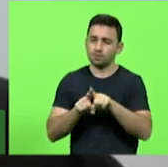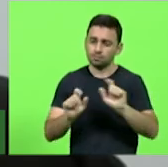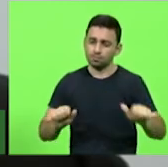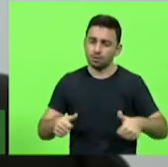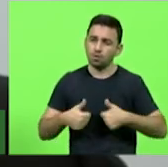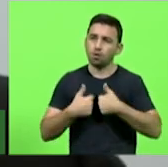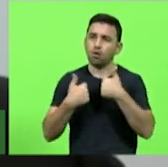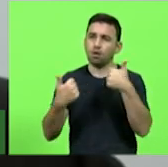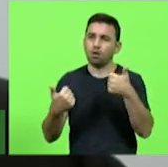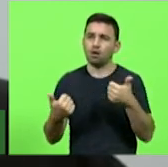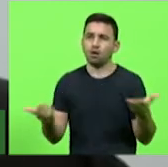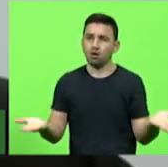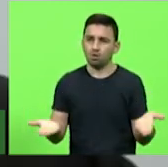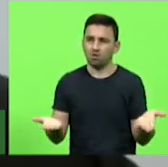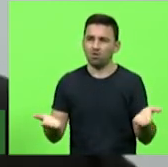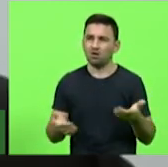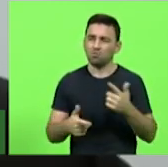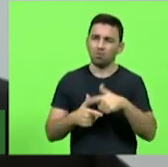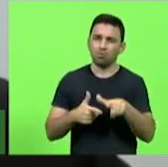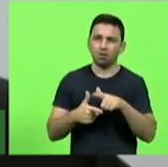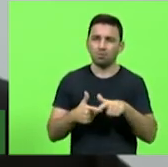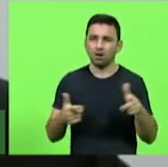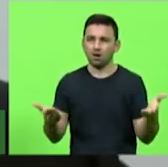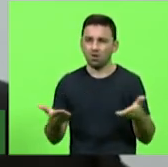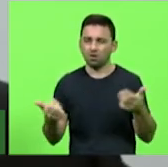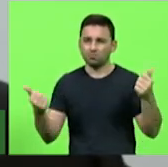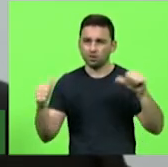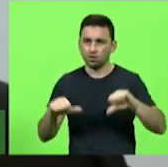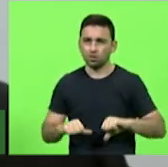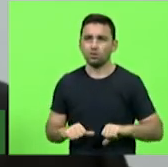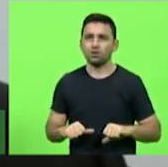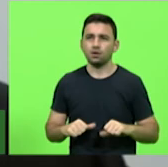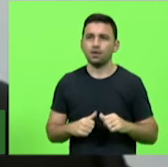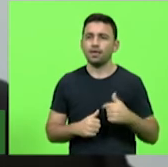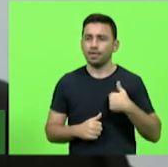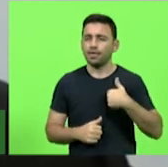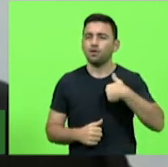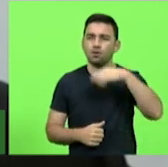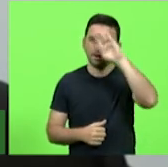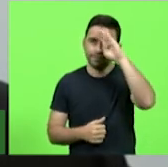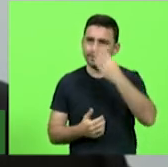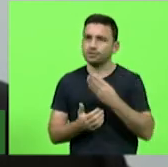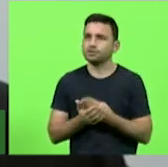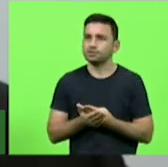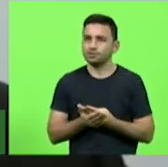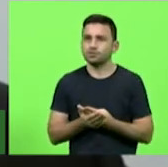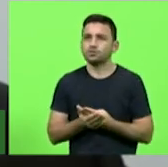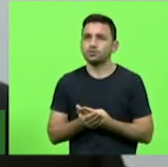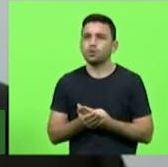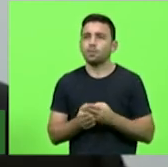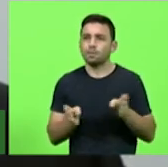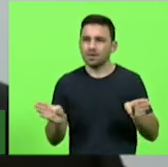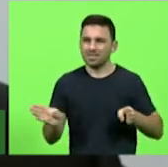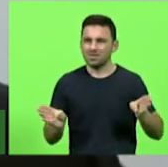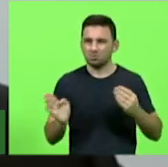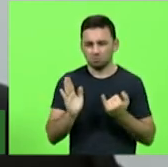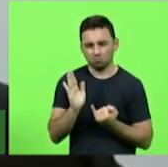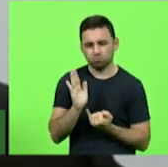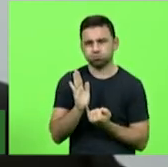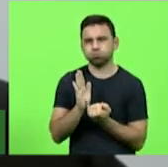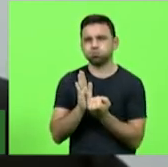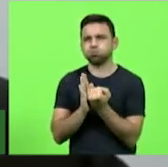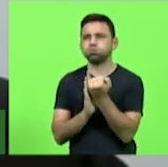grande instabilidade e crise, porque vai ser, eu acredito, que um período inflacionário